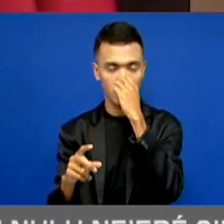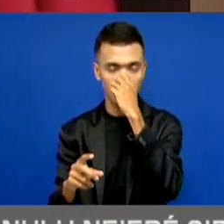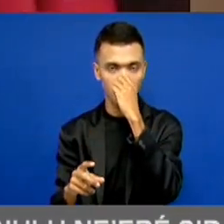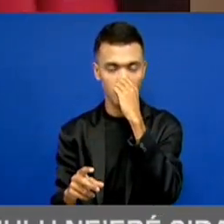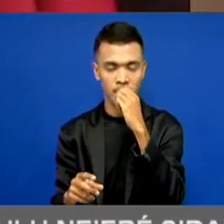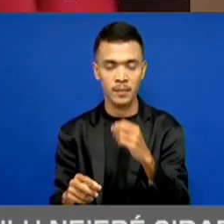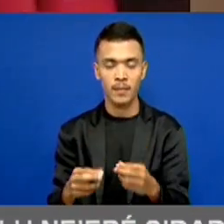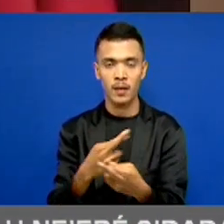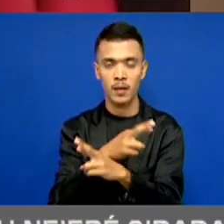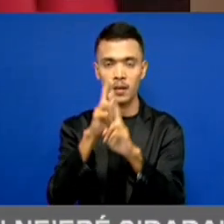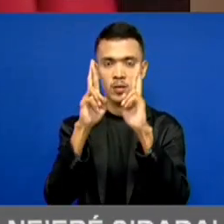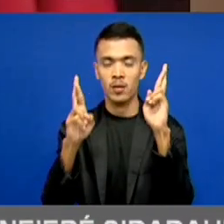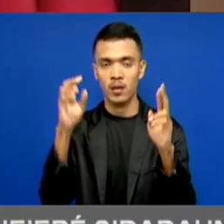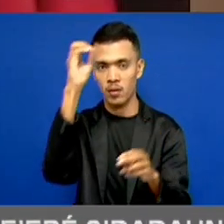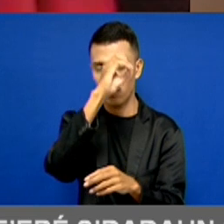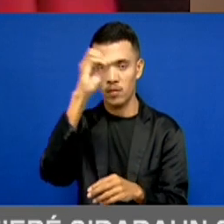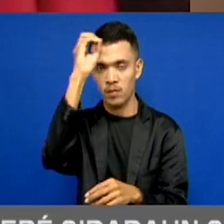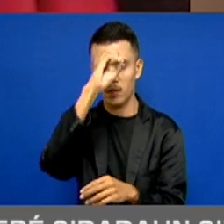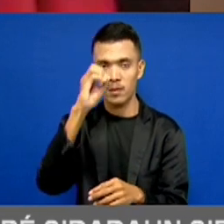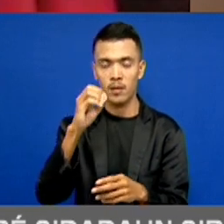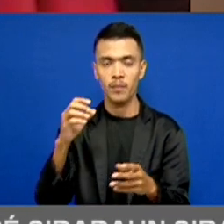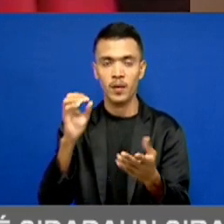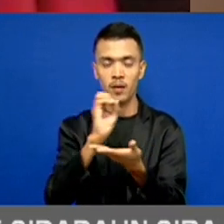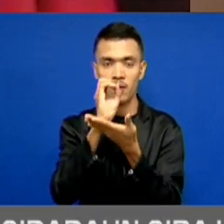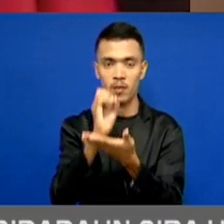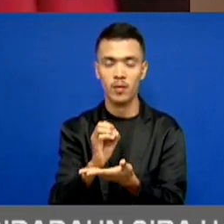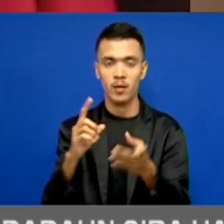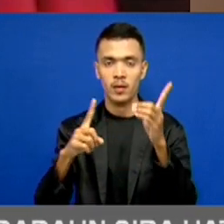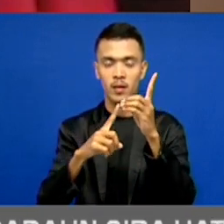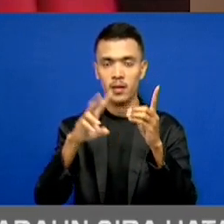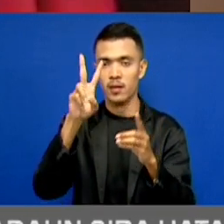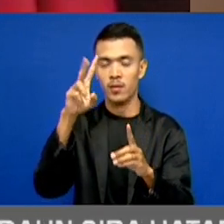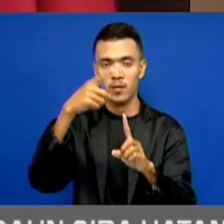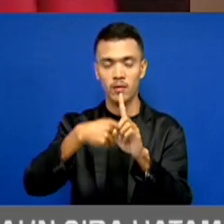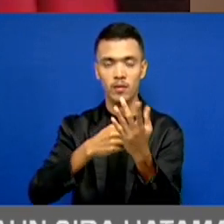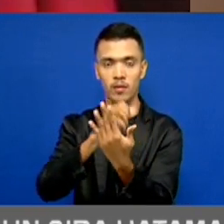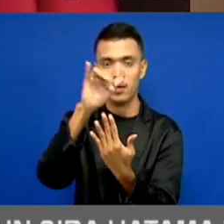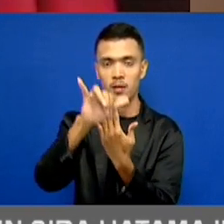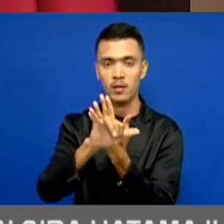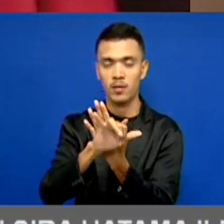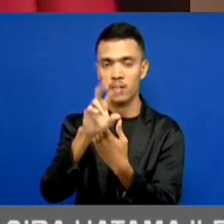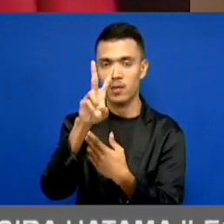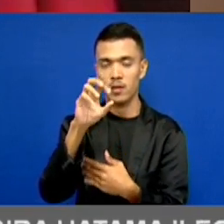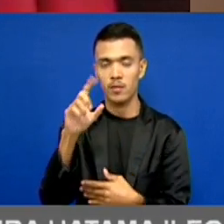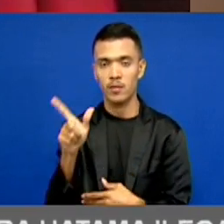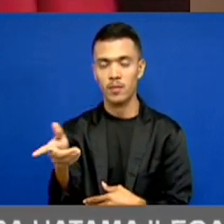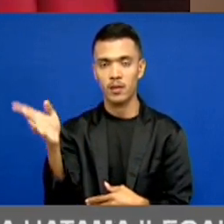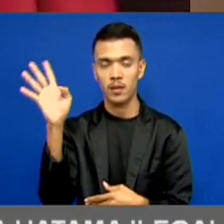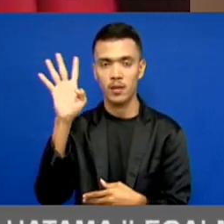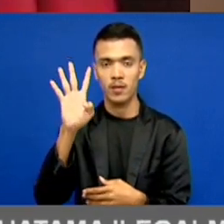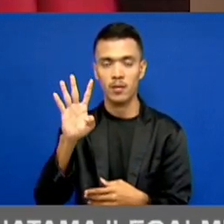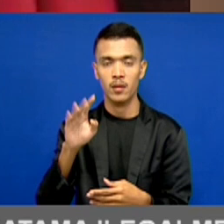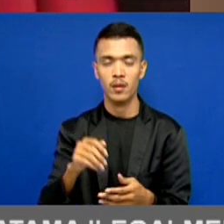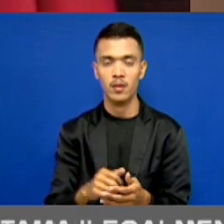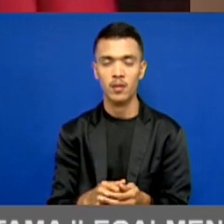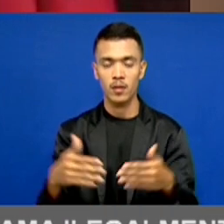continua, UPF Companhia Tarde Oikushi, hoje em dia 2 de julho de 2024, e a área Oemano, fronteira